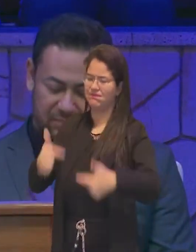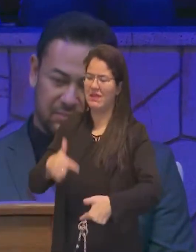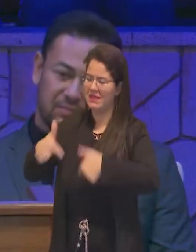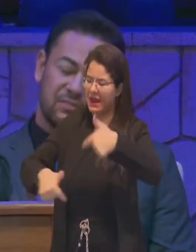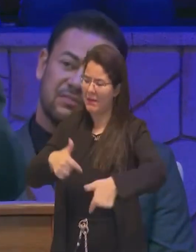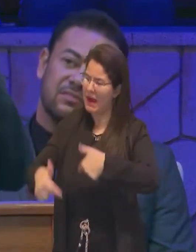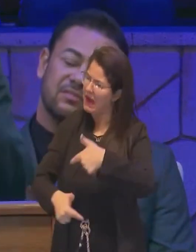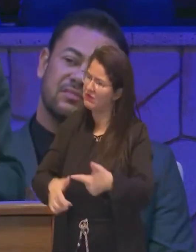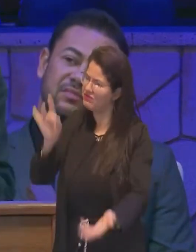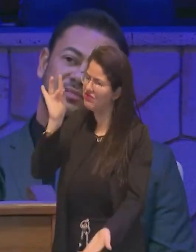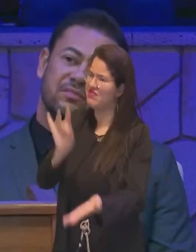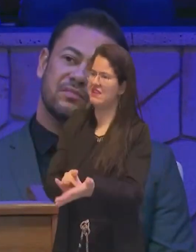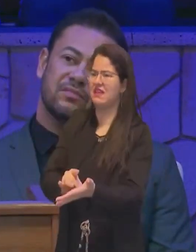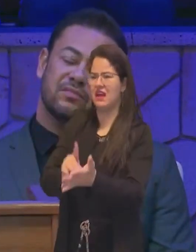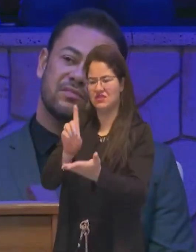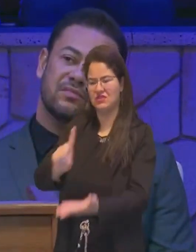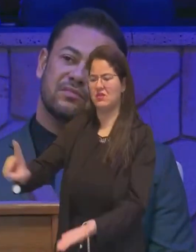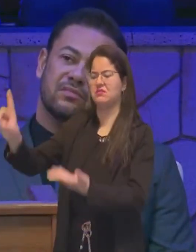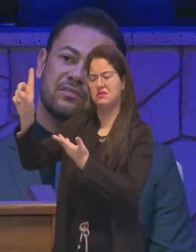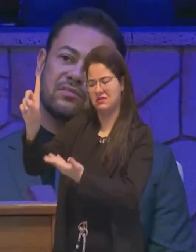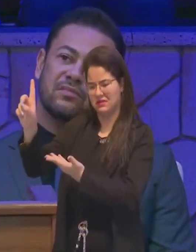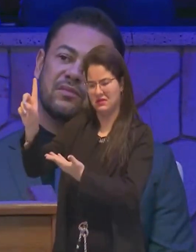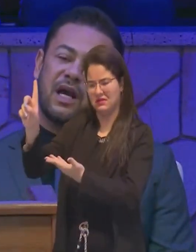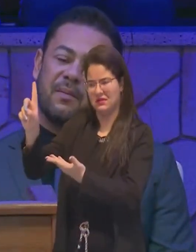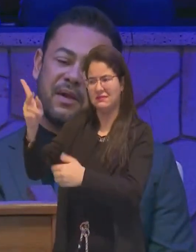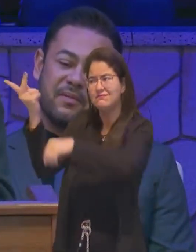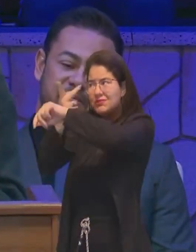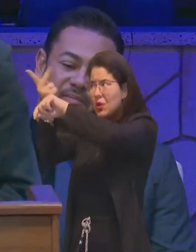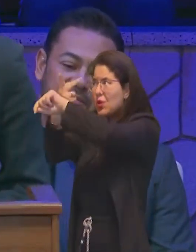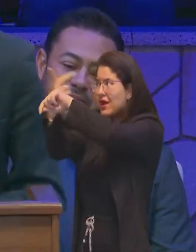e realmente ter o desejo por buscá-lo.